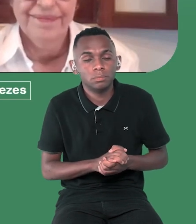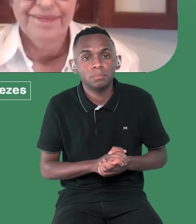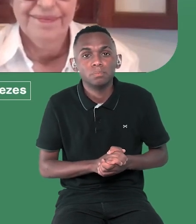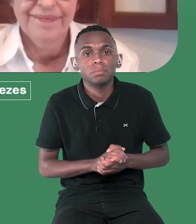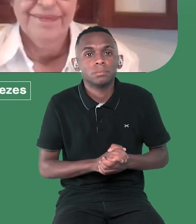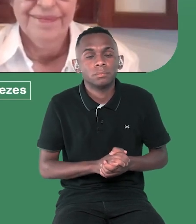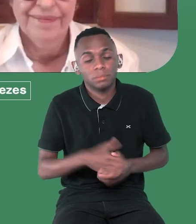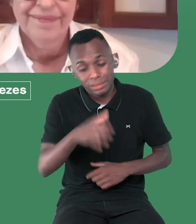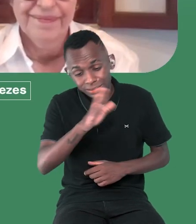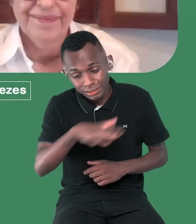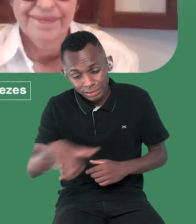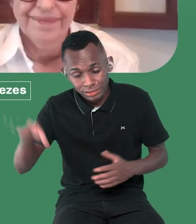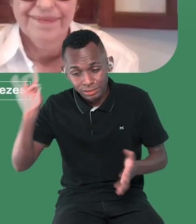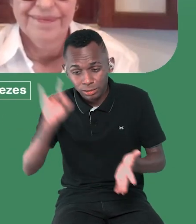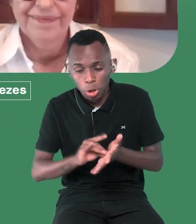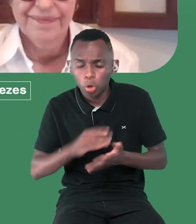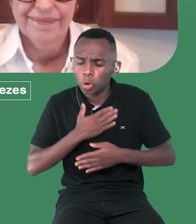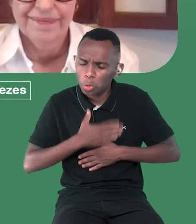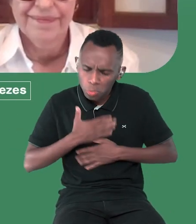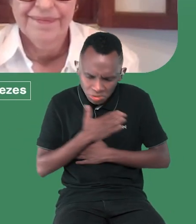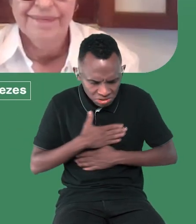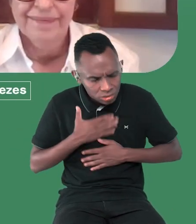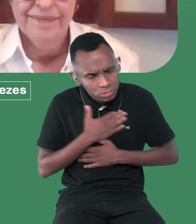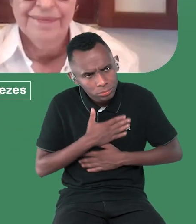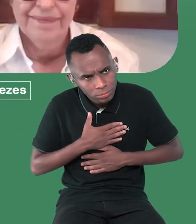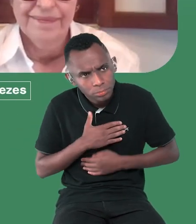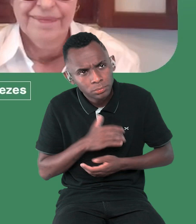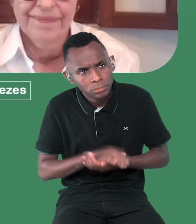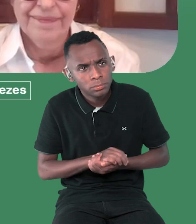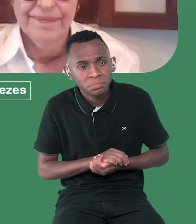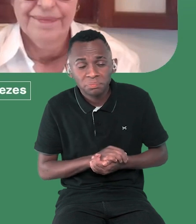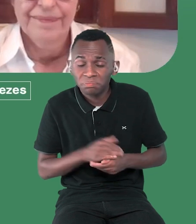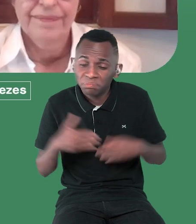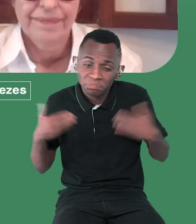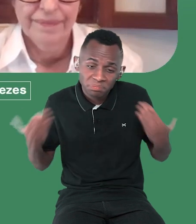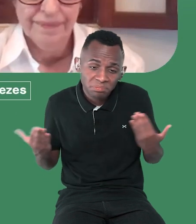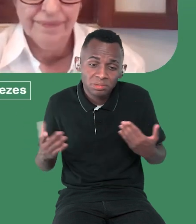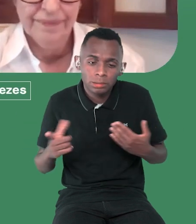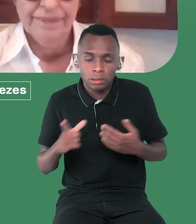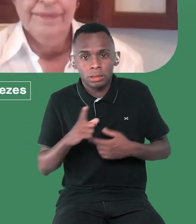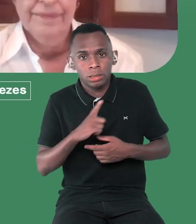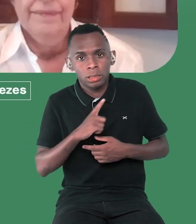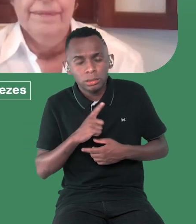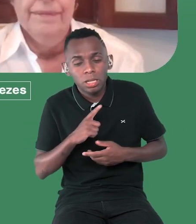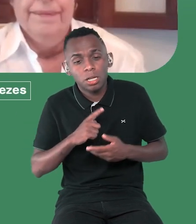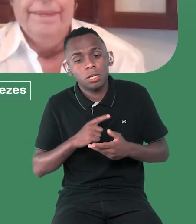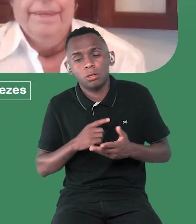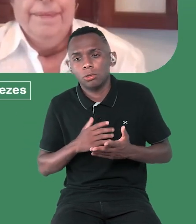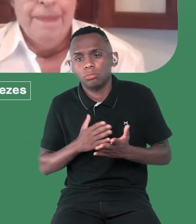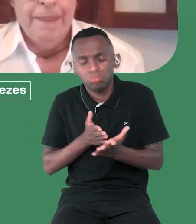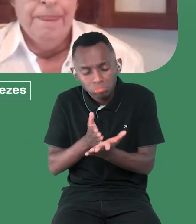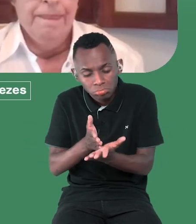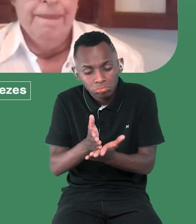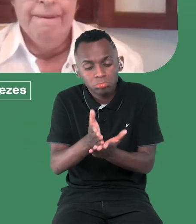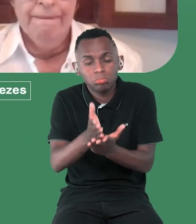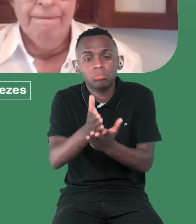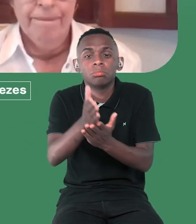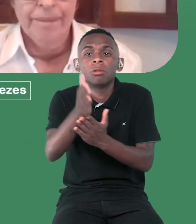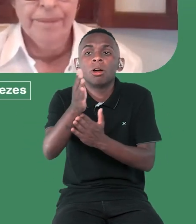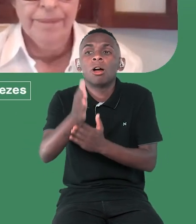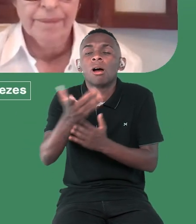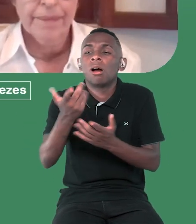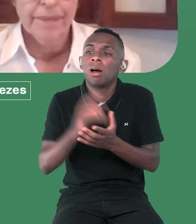As crianças realmente assim, estão gostando, as pessoas estão gostando, e é isso, ele tem traçado uma trajetória, né, de chegar na